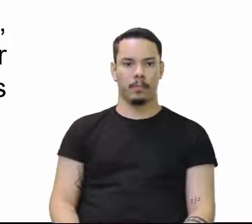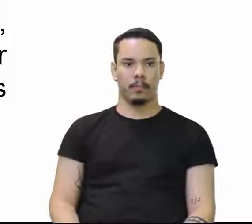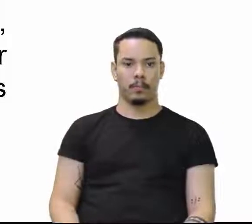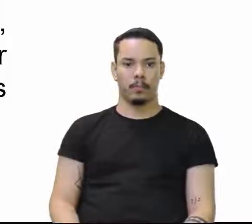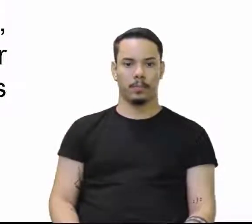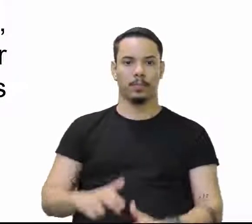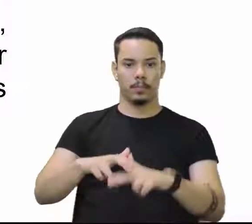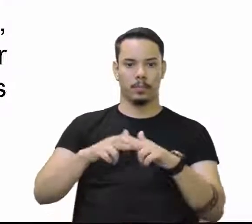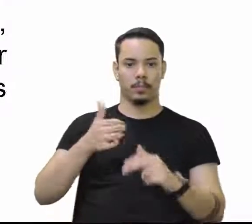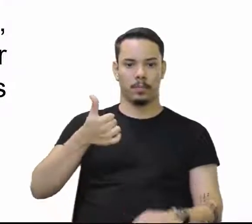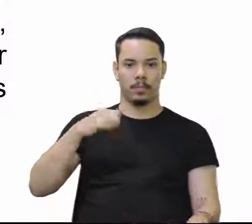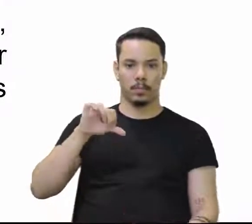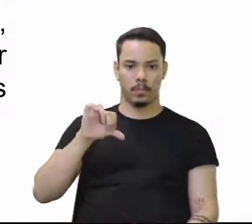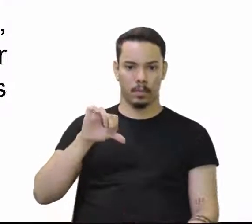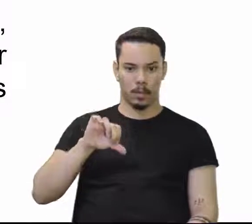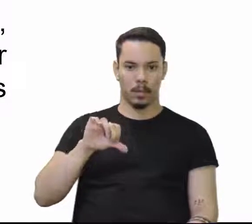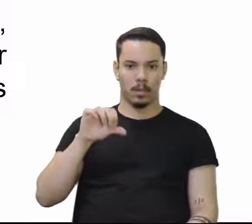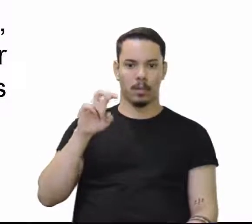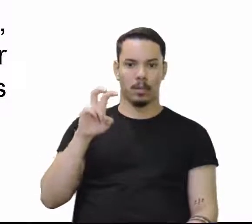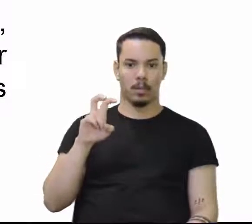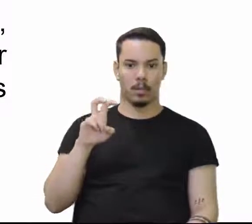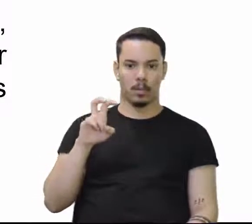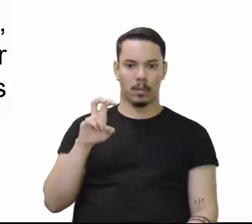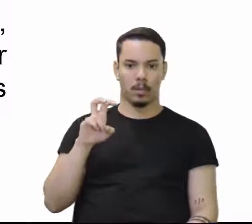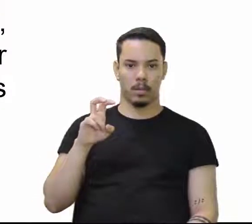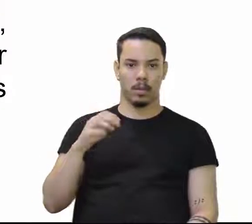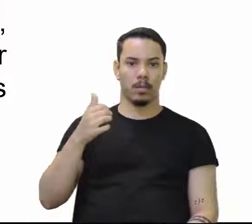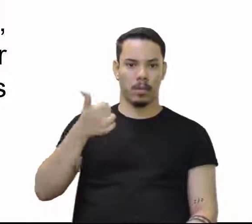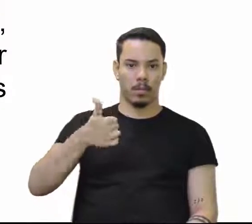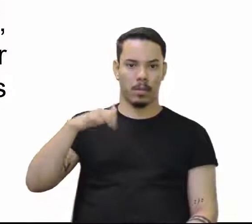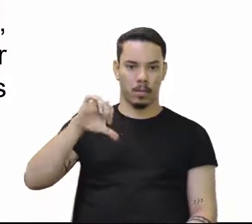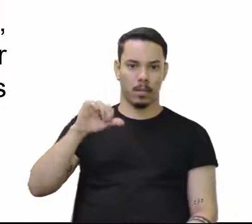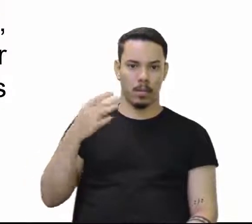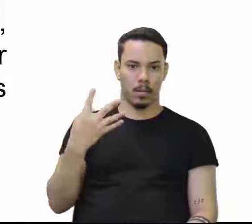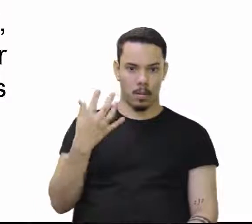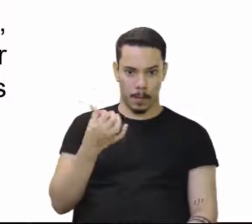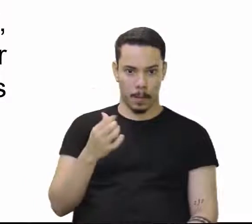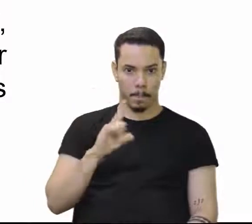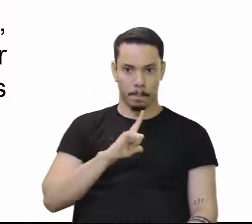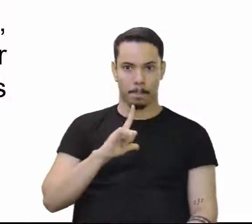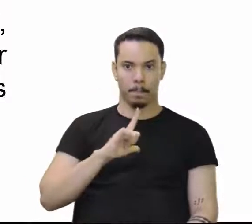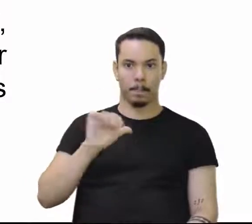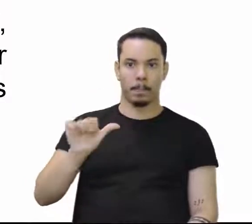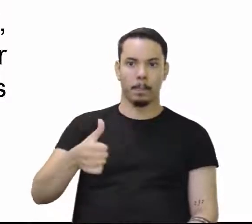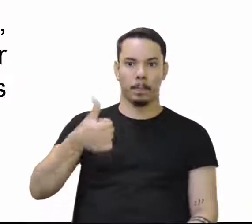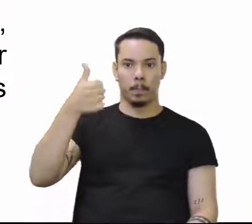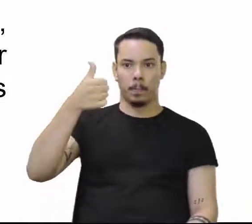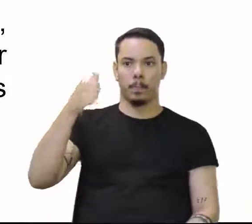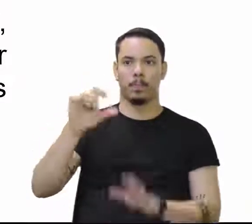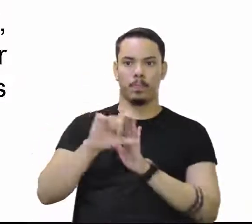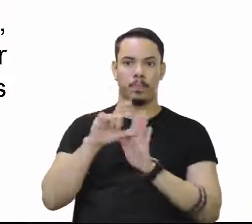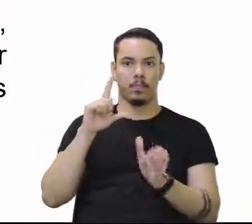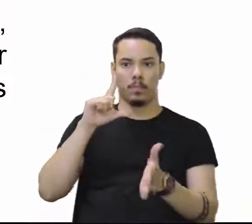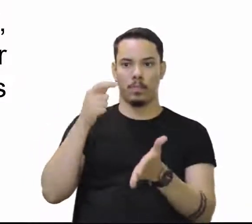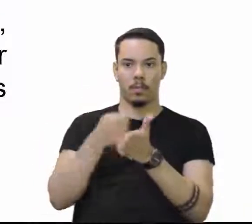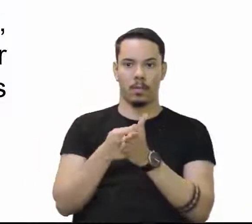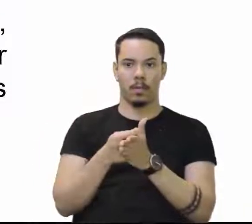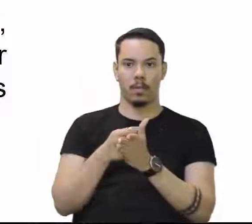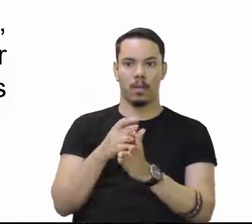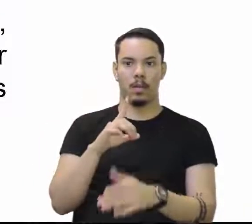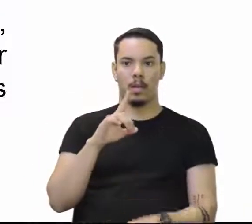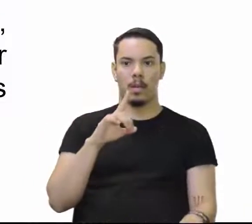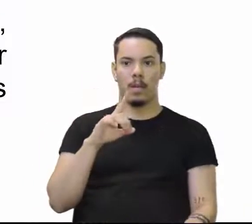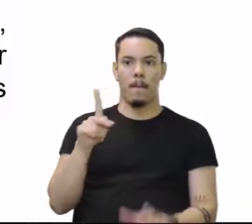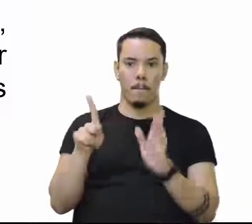Aí, em 1946, o Aloysio Ferreira tem o seu primeiro mandato de deputado